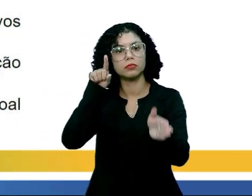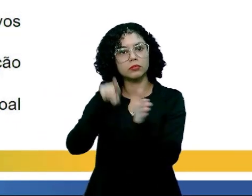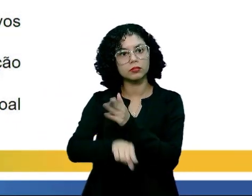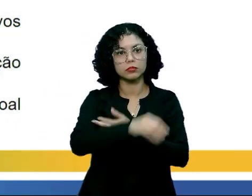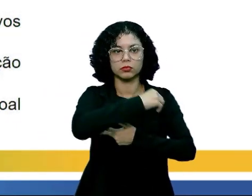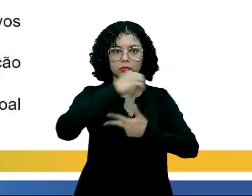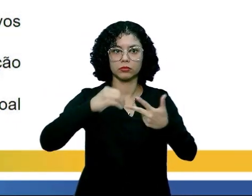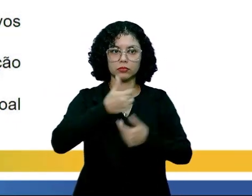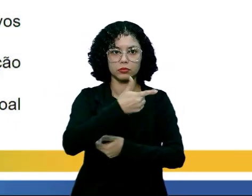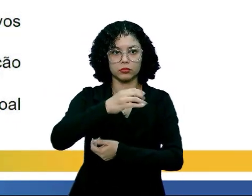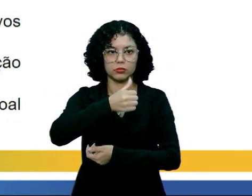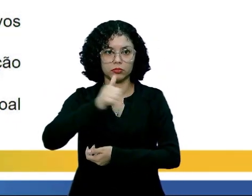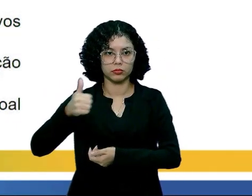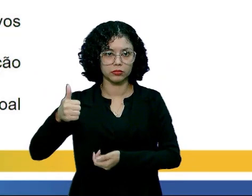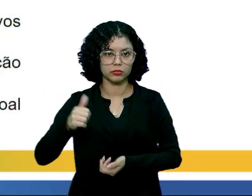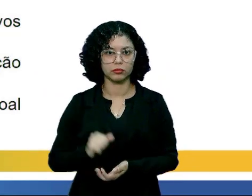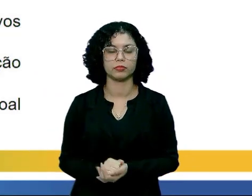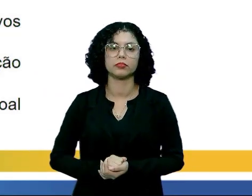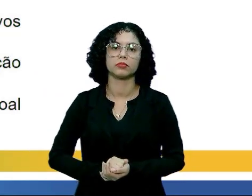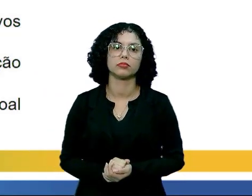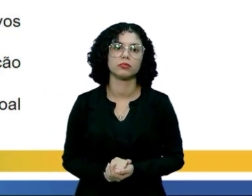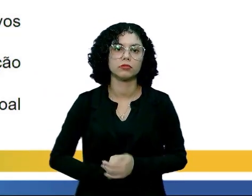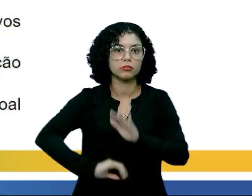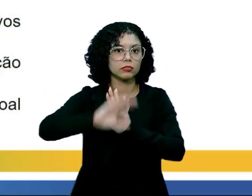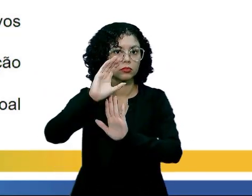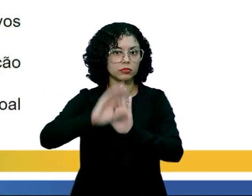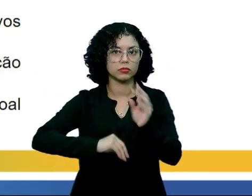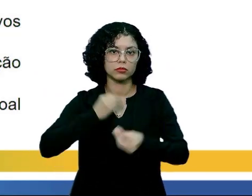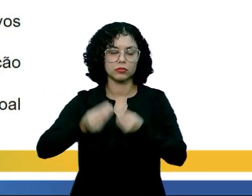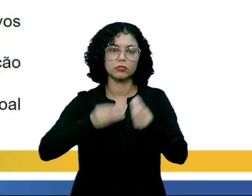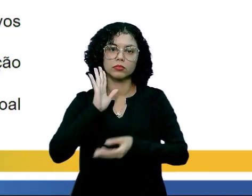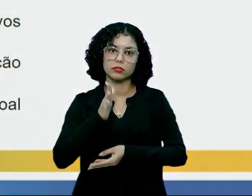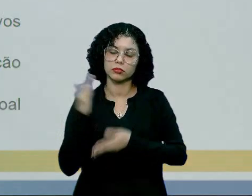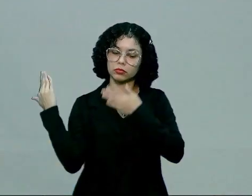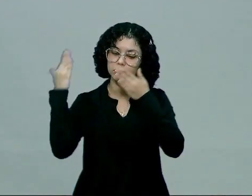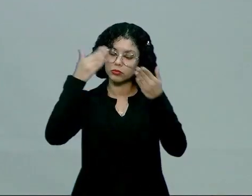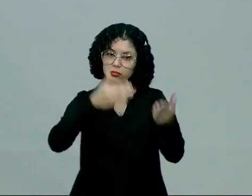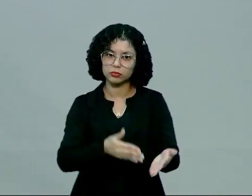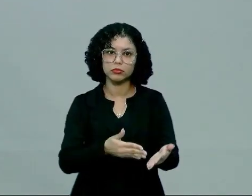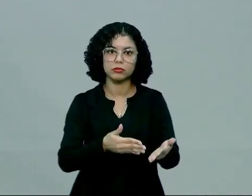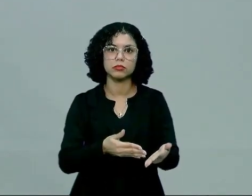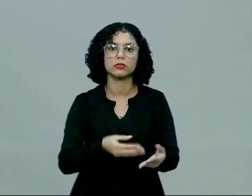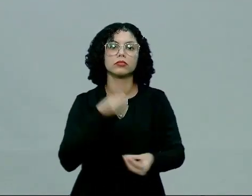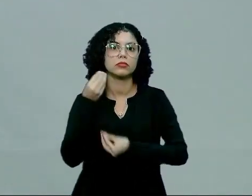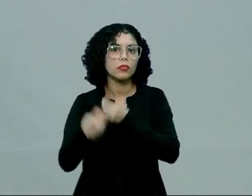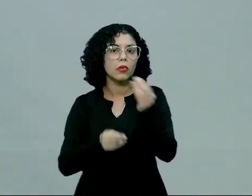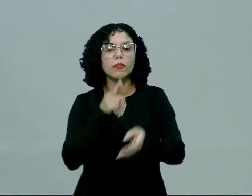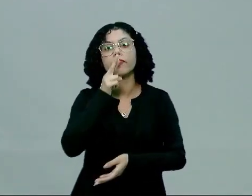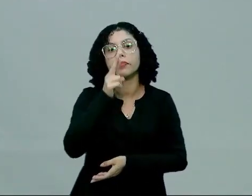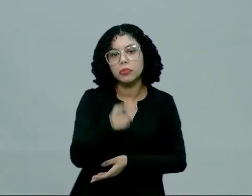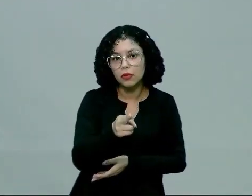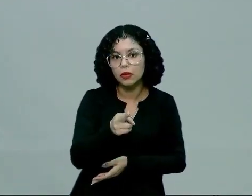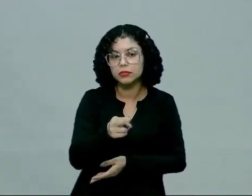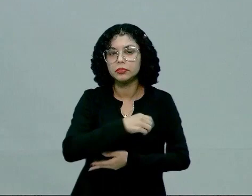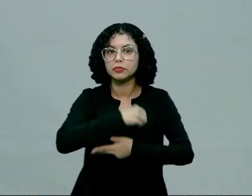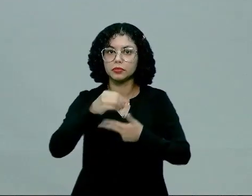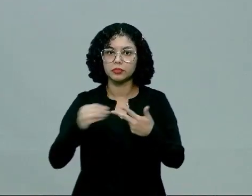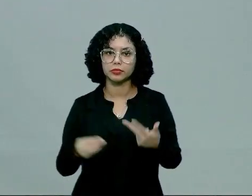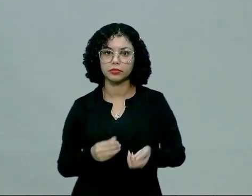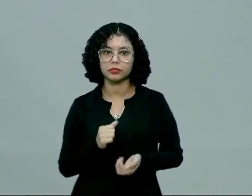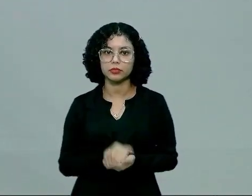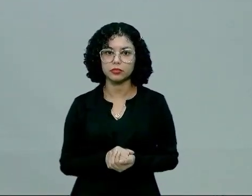questão do Enem de 2011 Como já fomos direcionados como é que se responde questão do